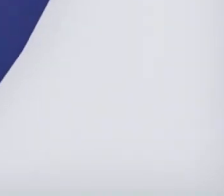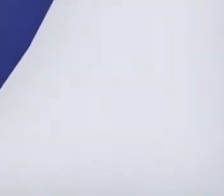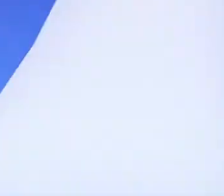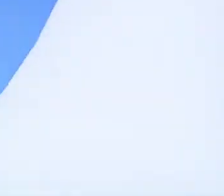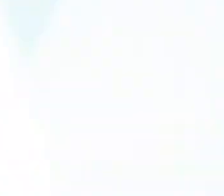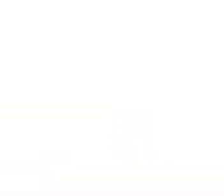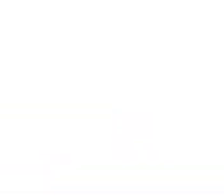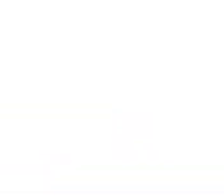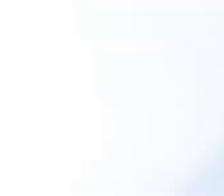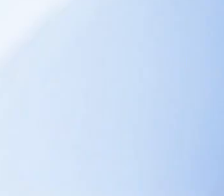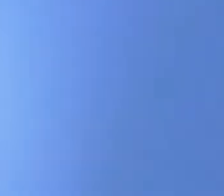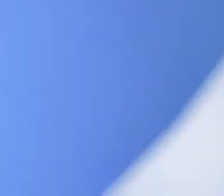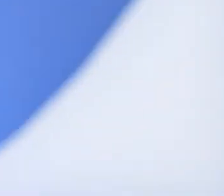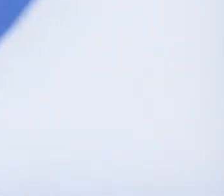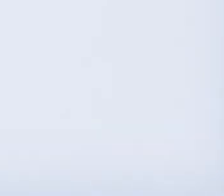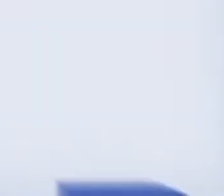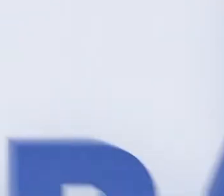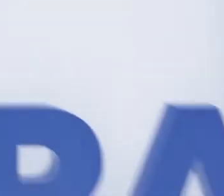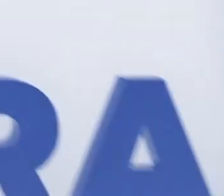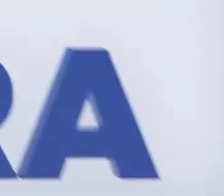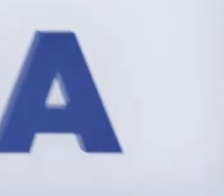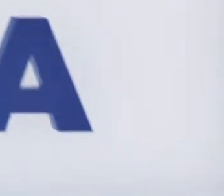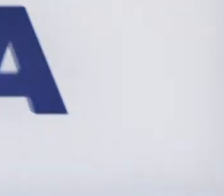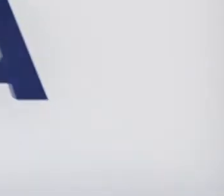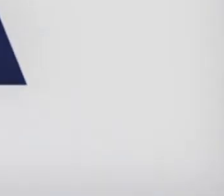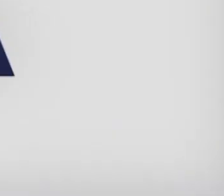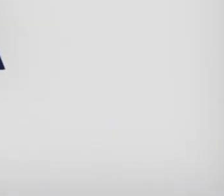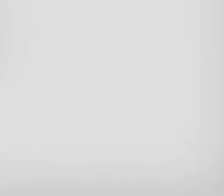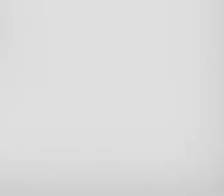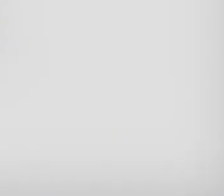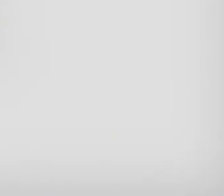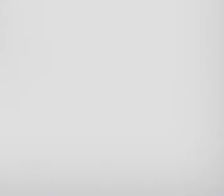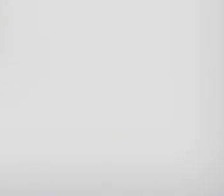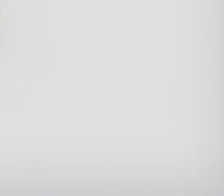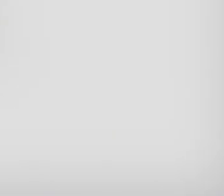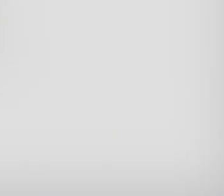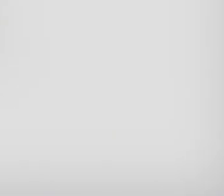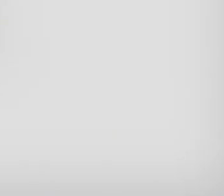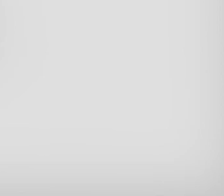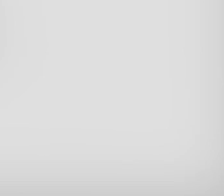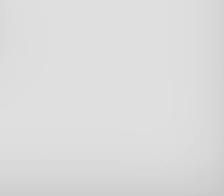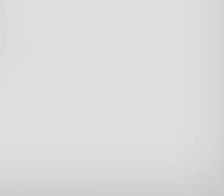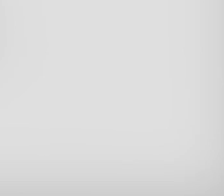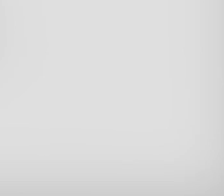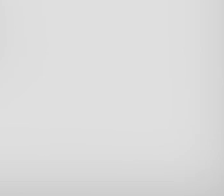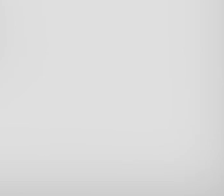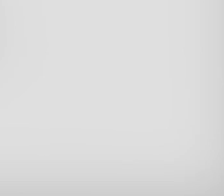TV Câmara, Campinas.